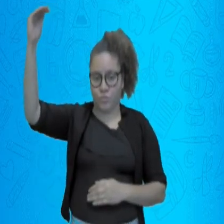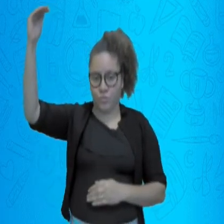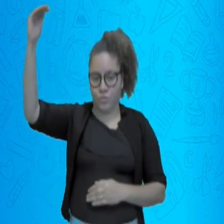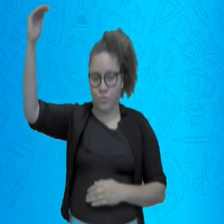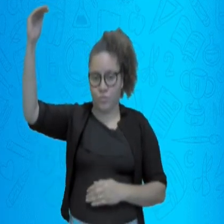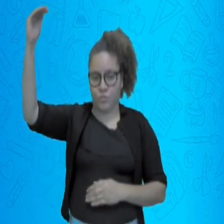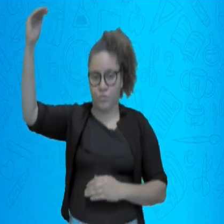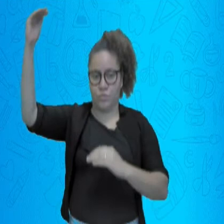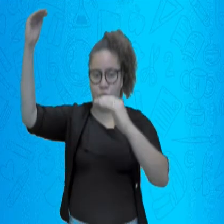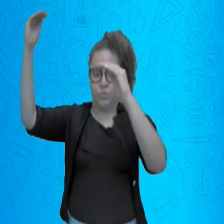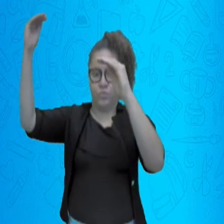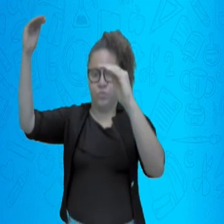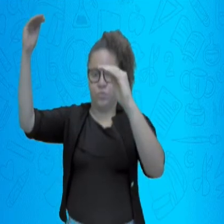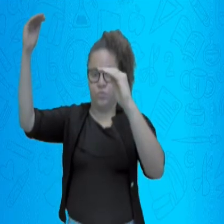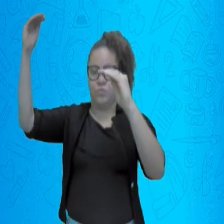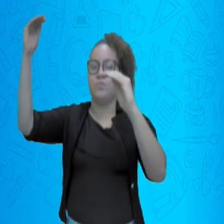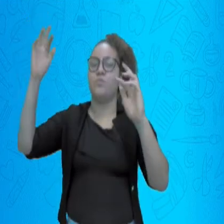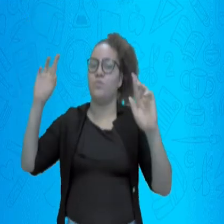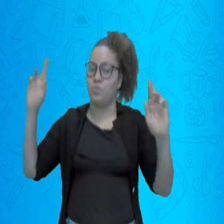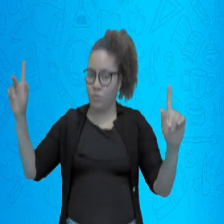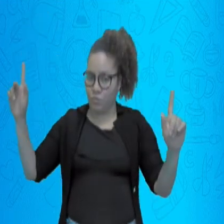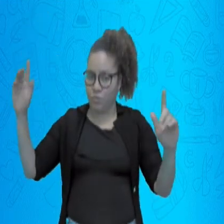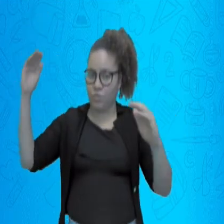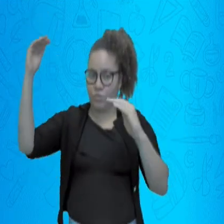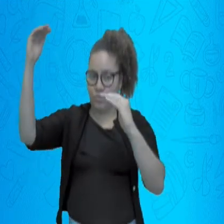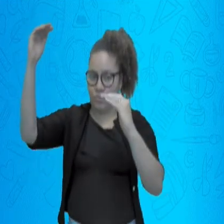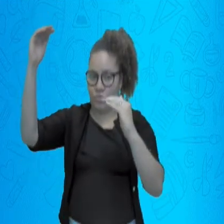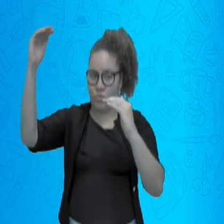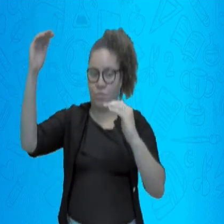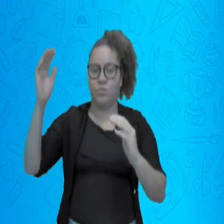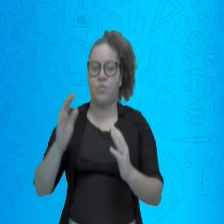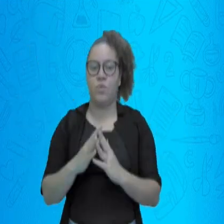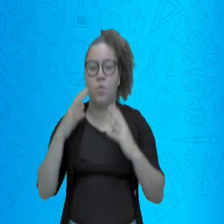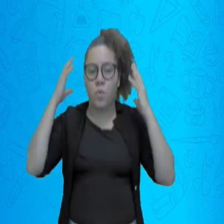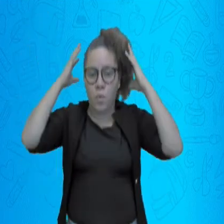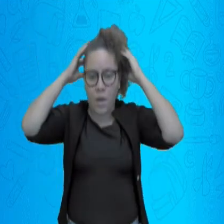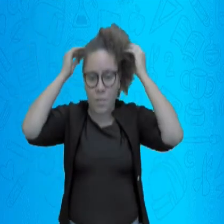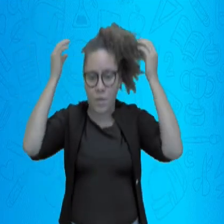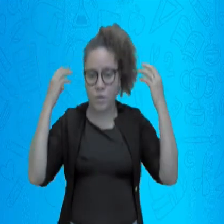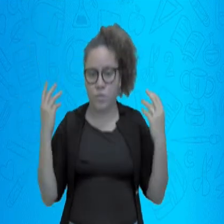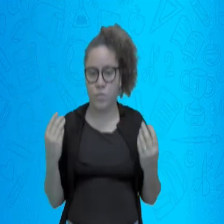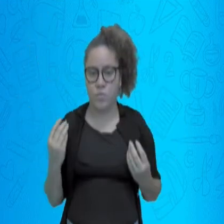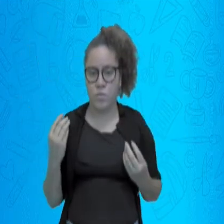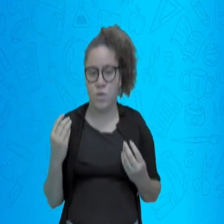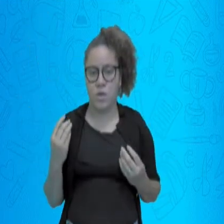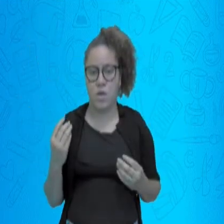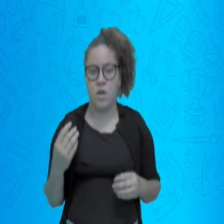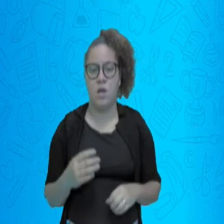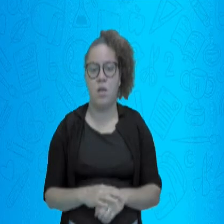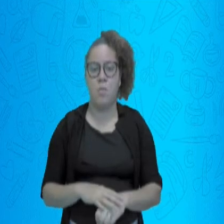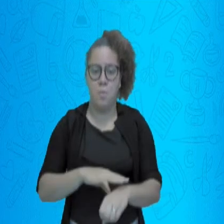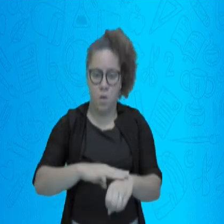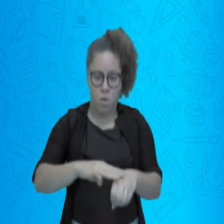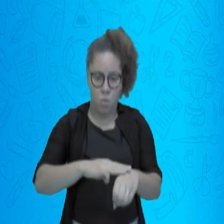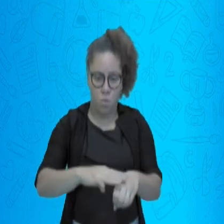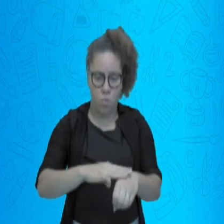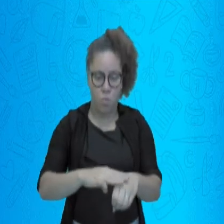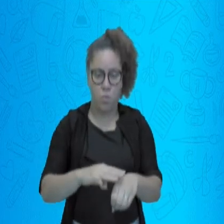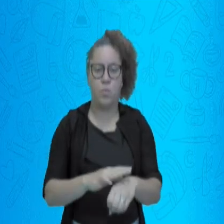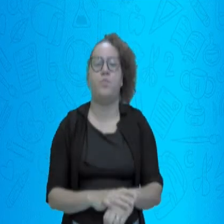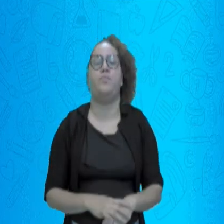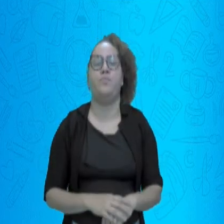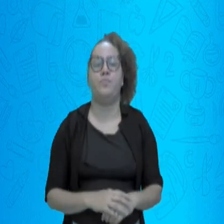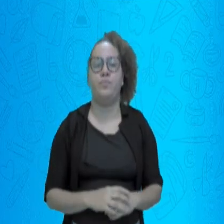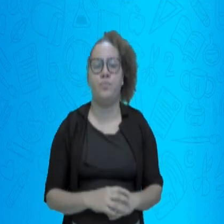relação a outra pessoa, ele é alto. O cabelo dele é castanho e ele tem